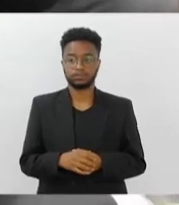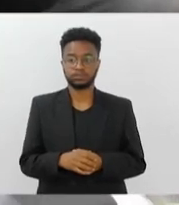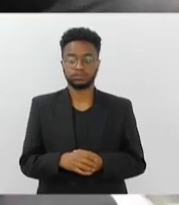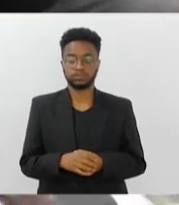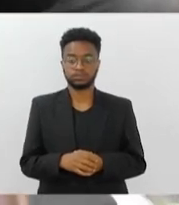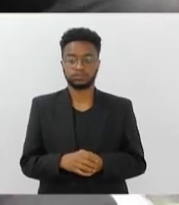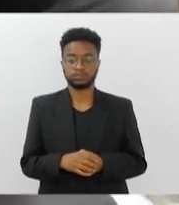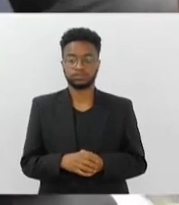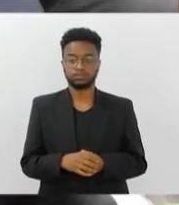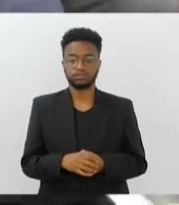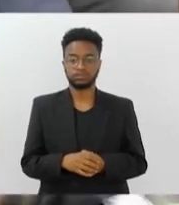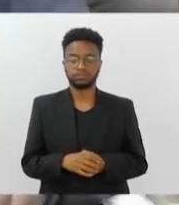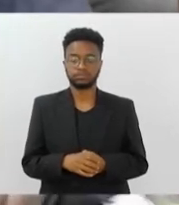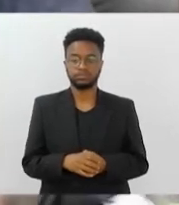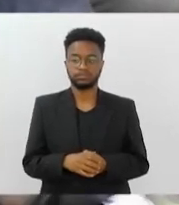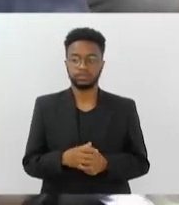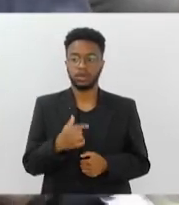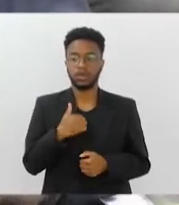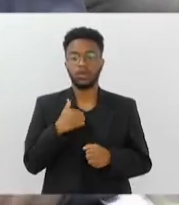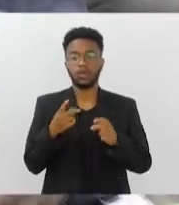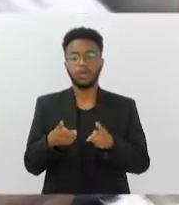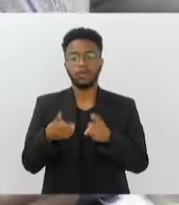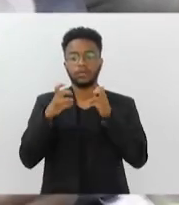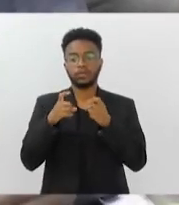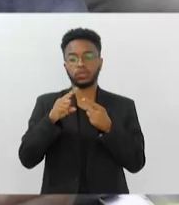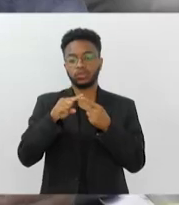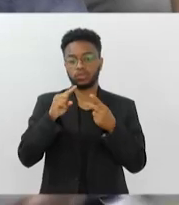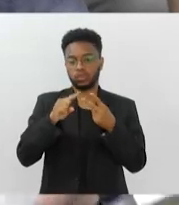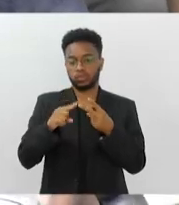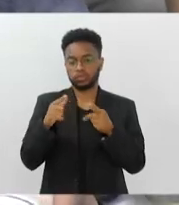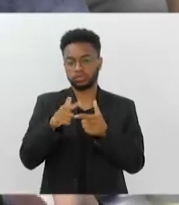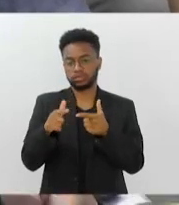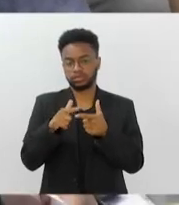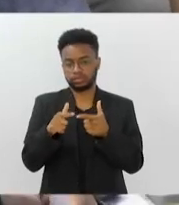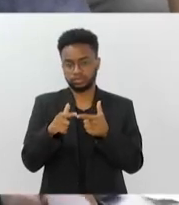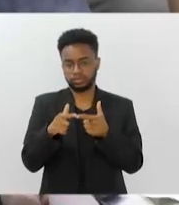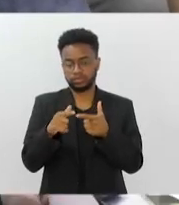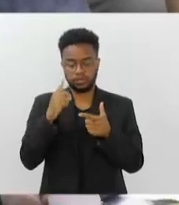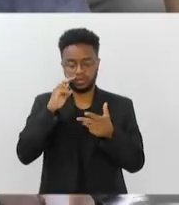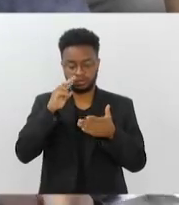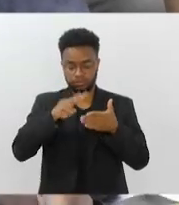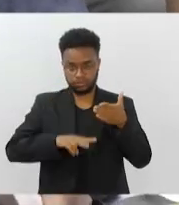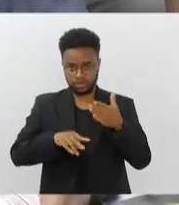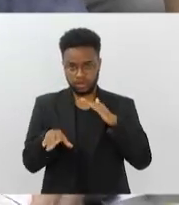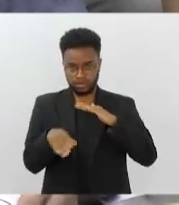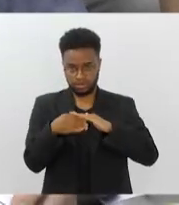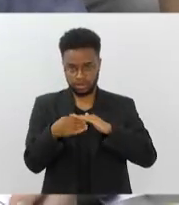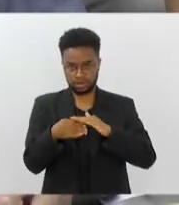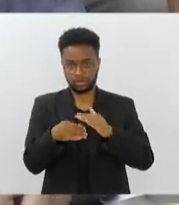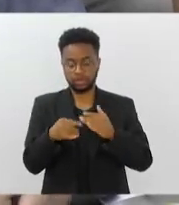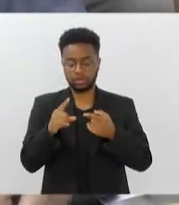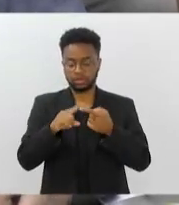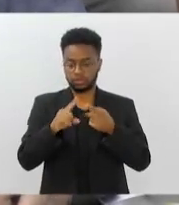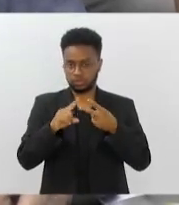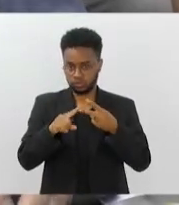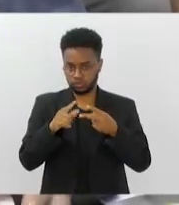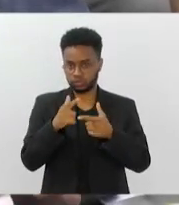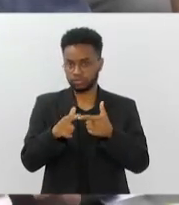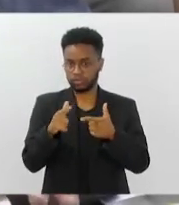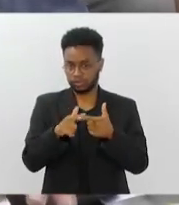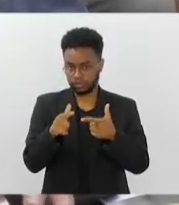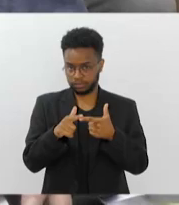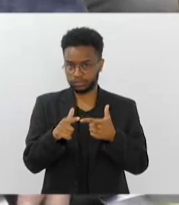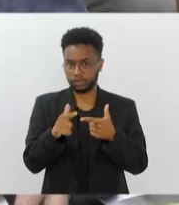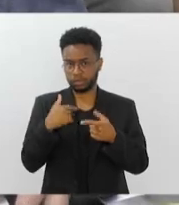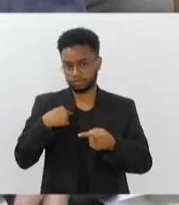vejo dois problemas. Eu não estou aqui com as emendas. Ah, estão as emendas aqui. Eu vejo dois problemas para